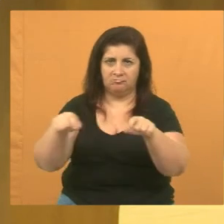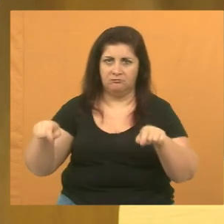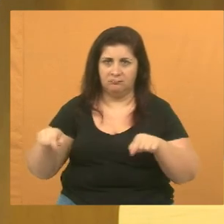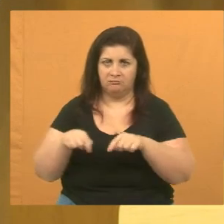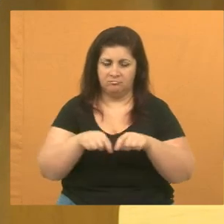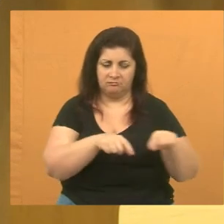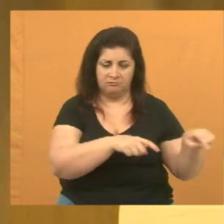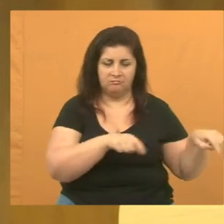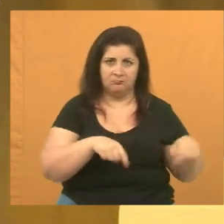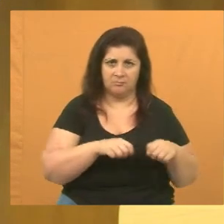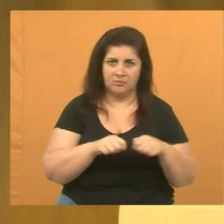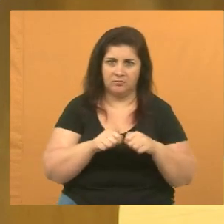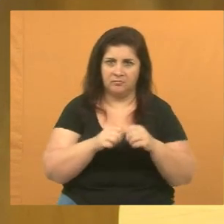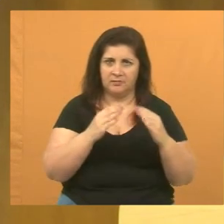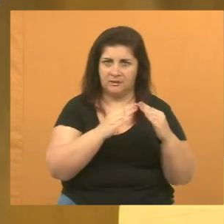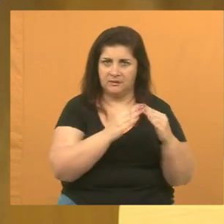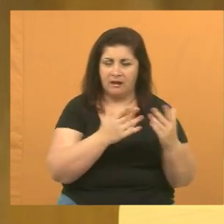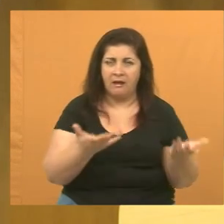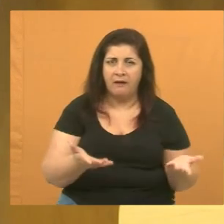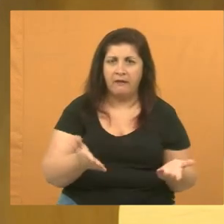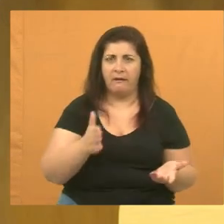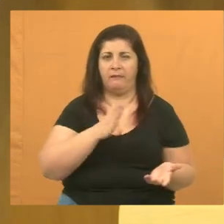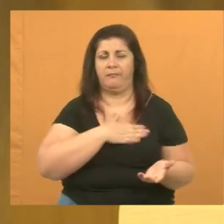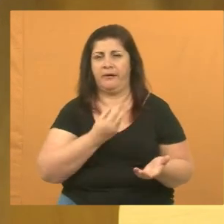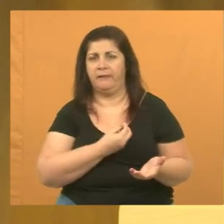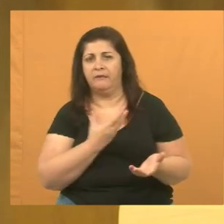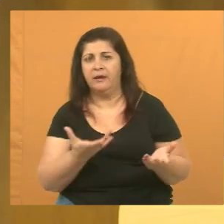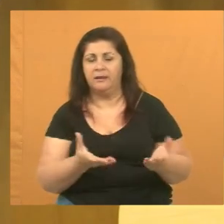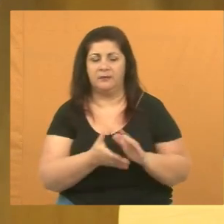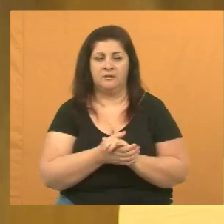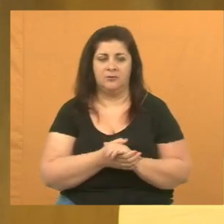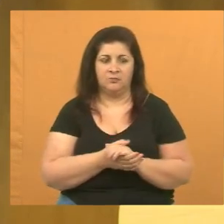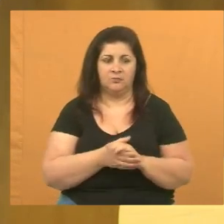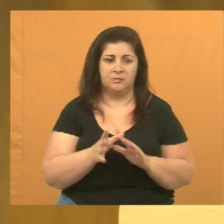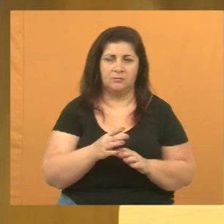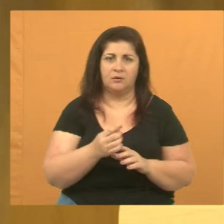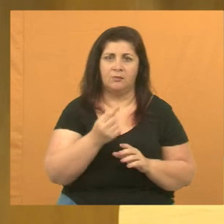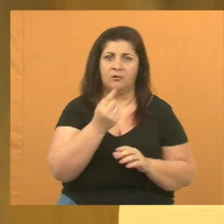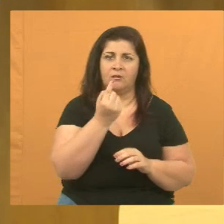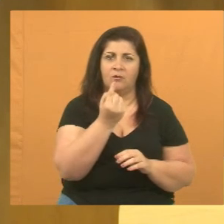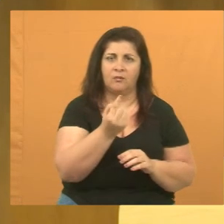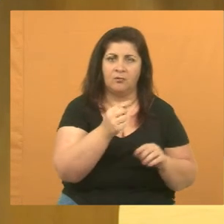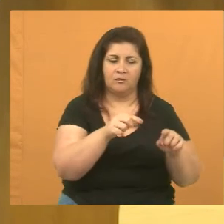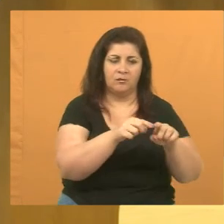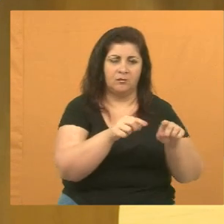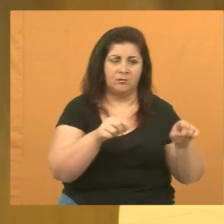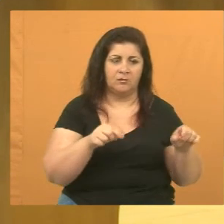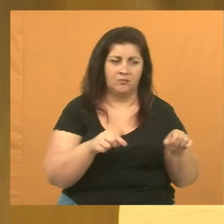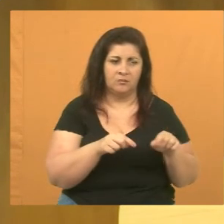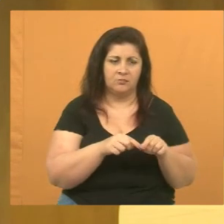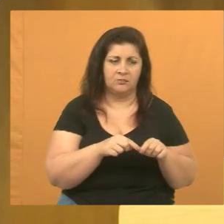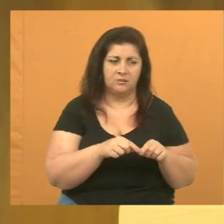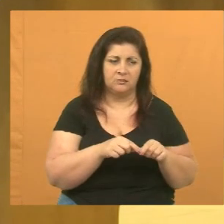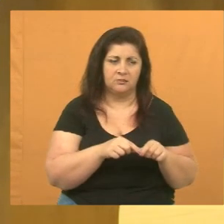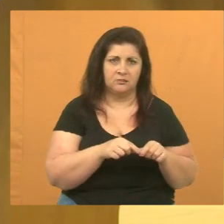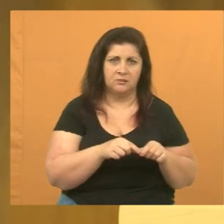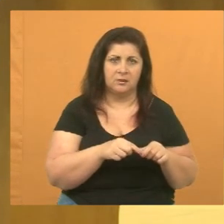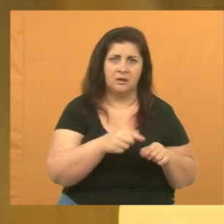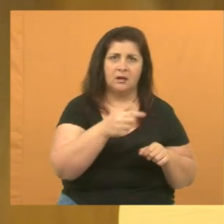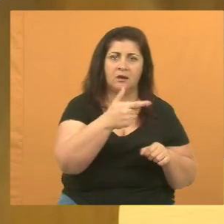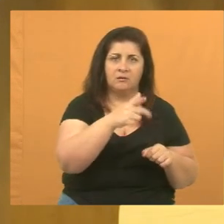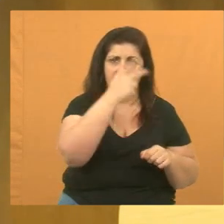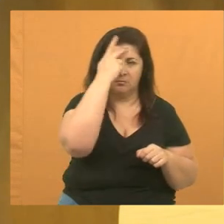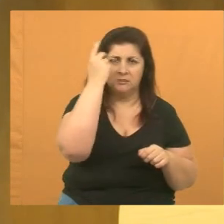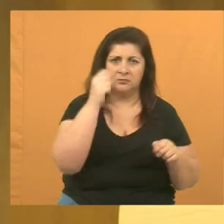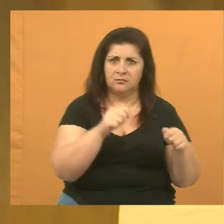quando vai fazer casa, a da Minha Vida, CDHU, 4 cômodos, dá um cômodo de casa só e põe a pessoa para fazer o resto da